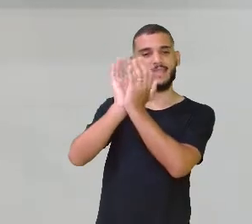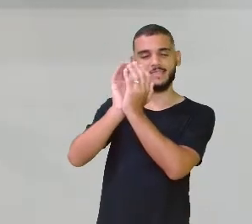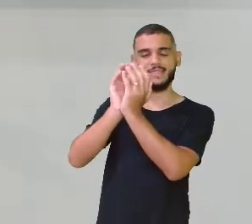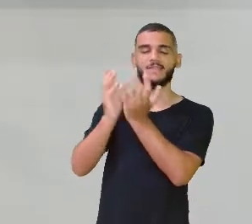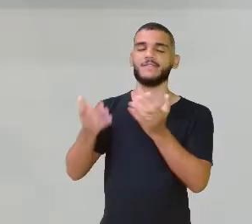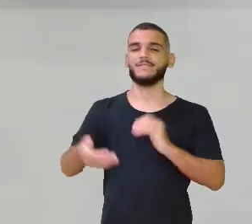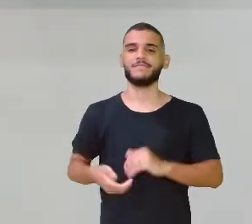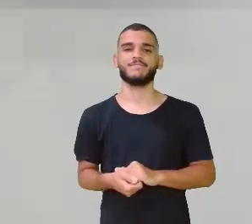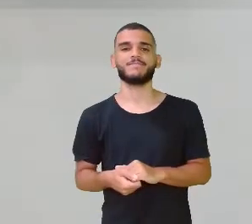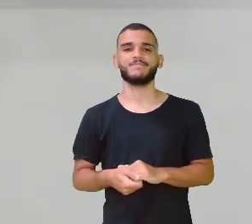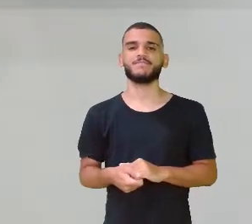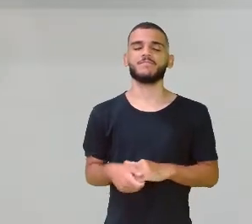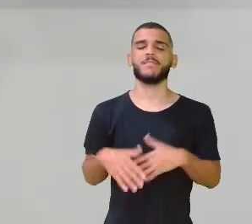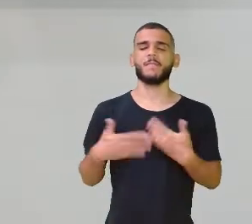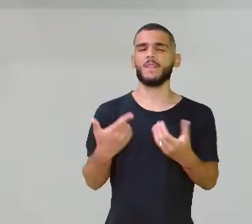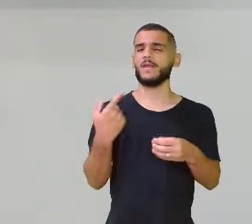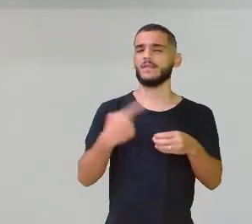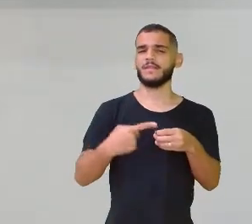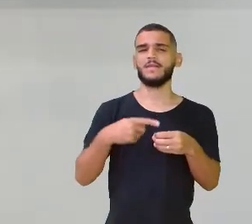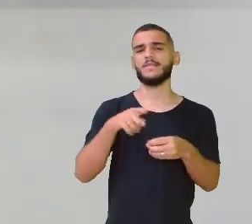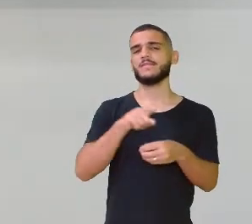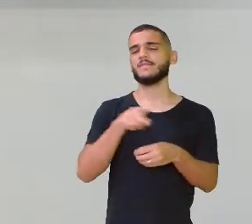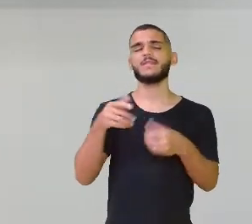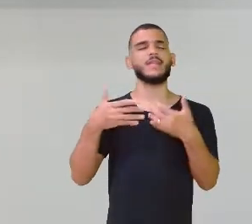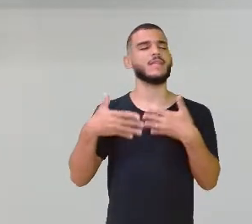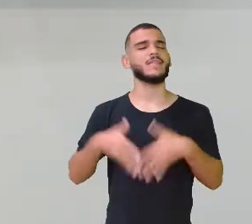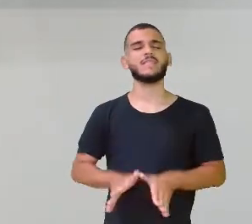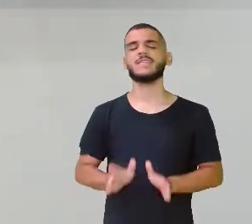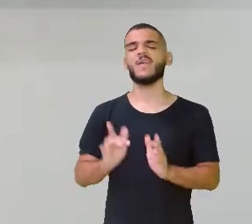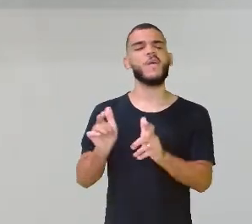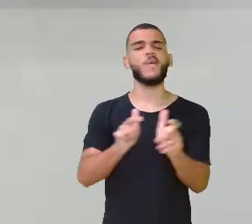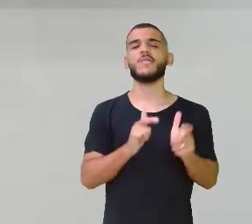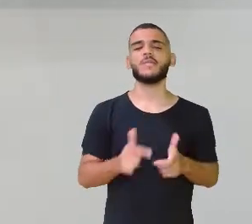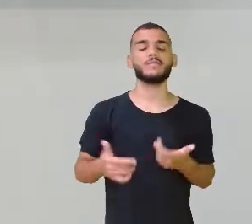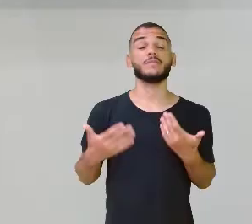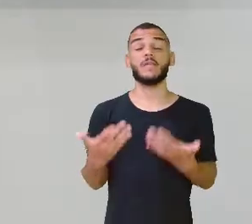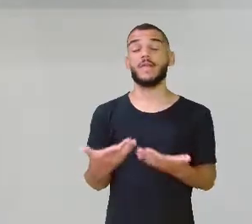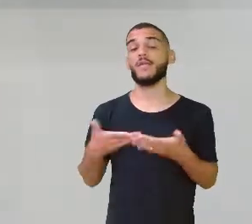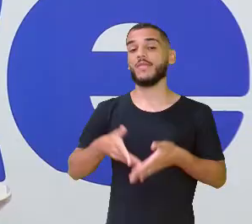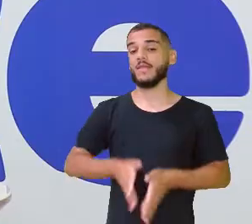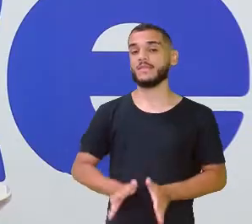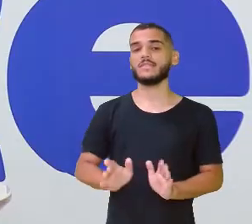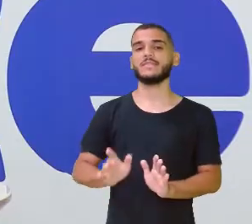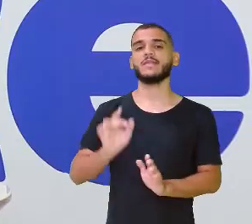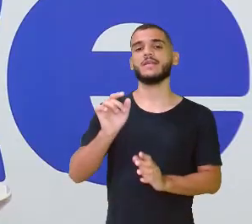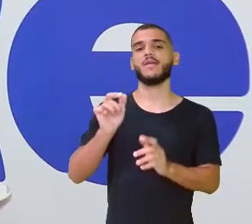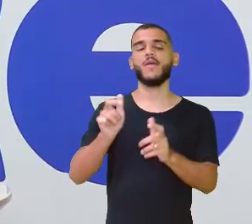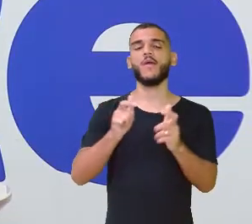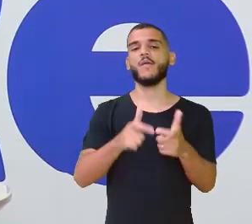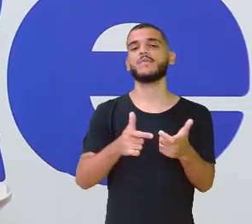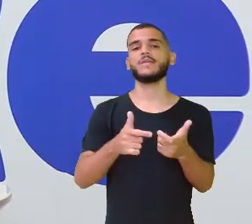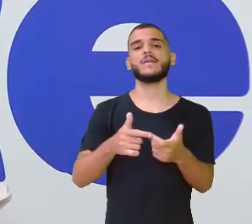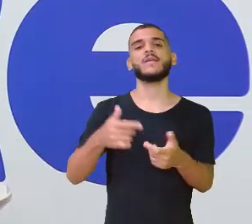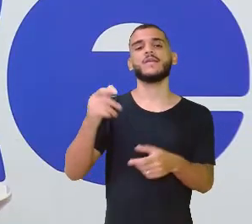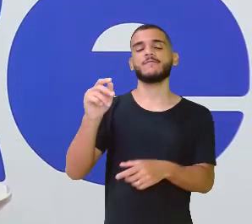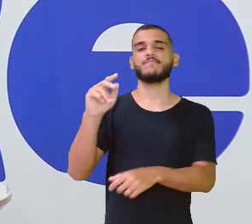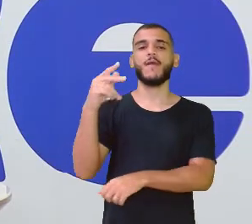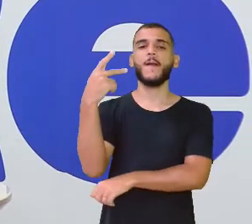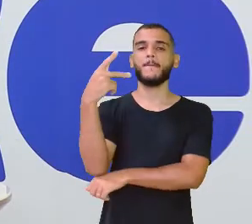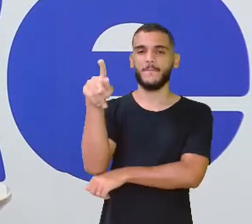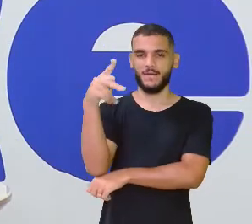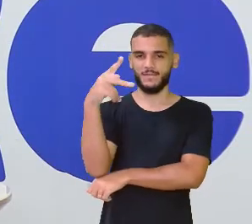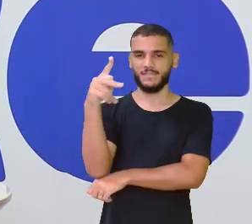vocês nasceram. Eu nasci no Recife. E você, professora Eli, nasceu aonde? Eu nasci na cidade do Paulista. Olha aí, a